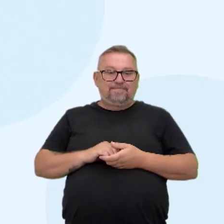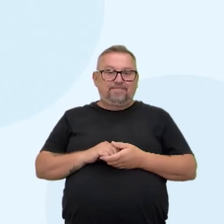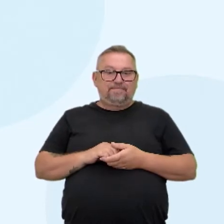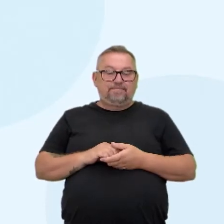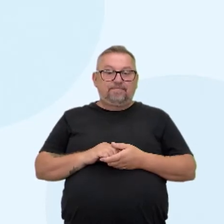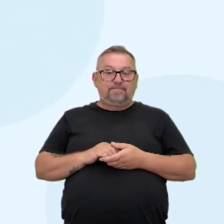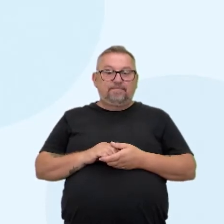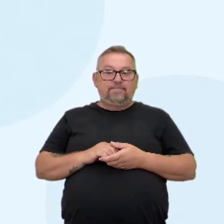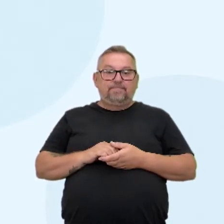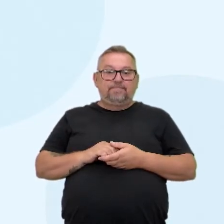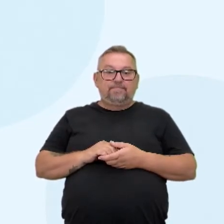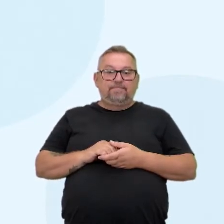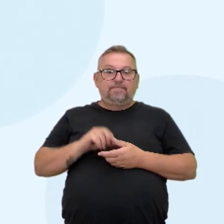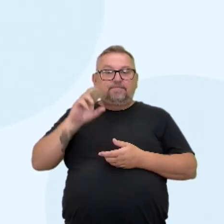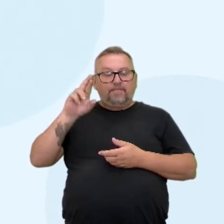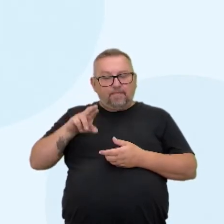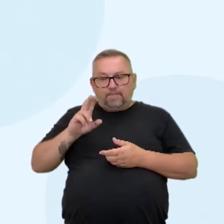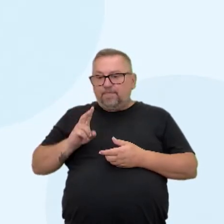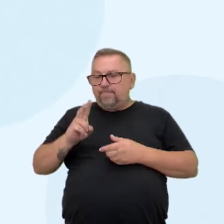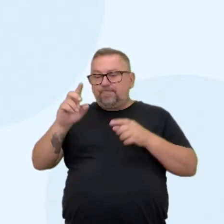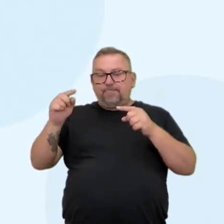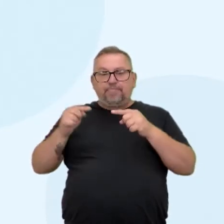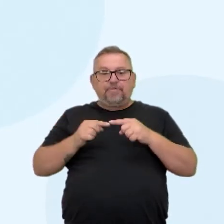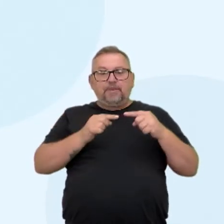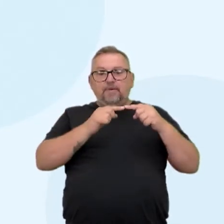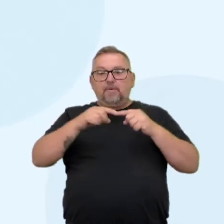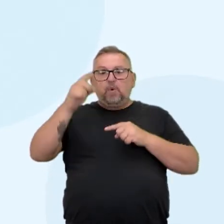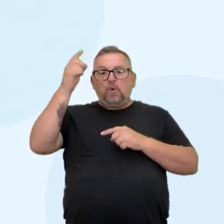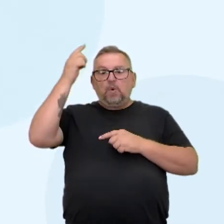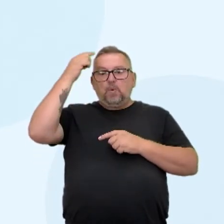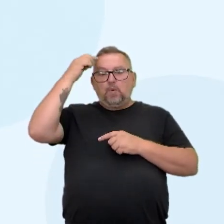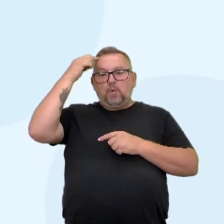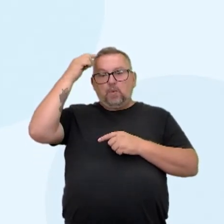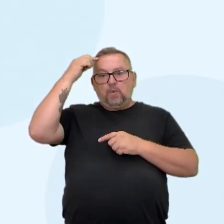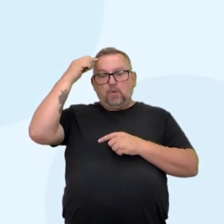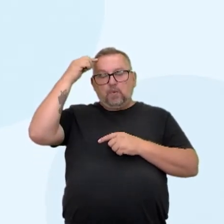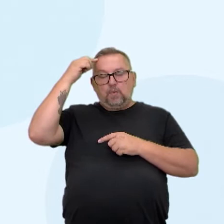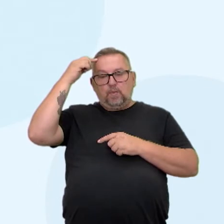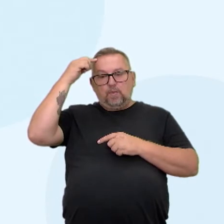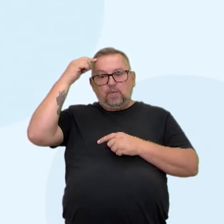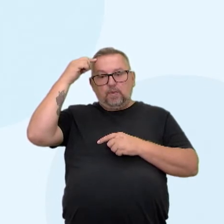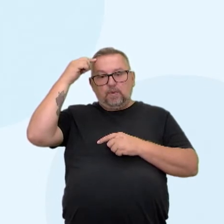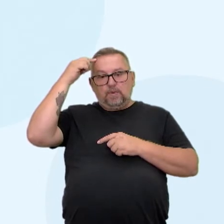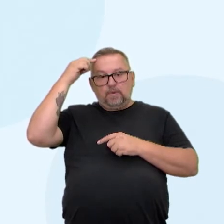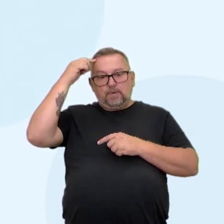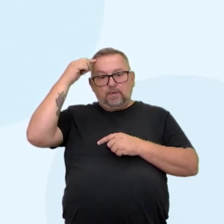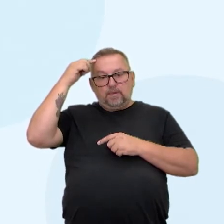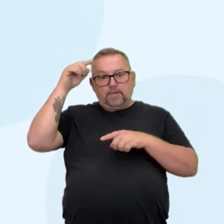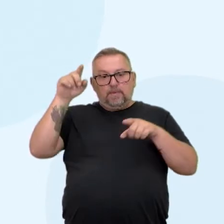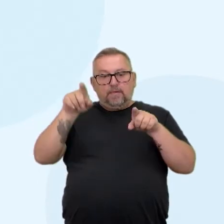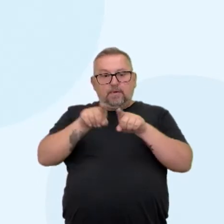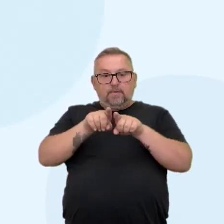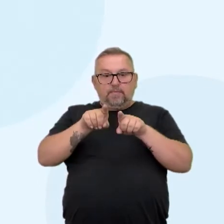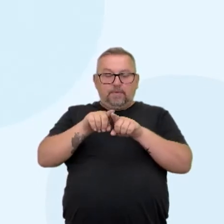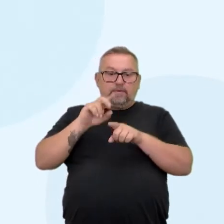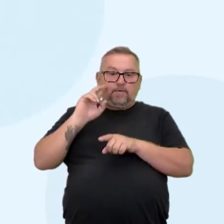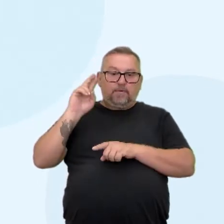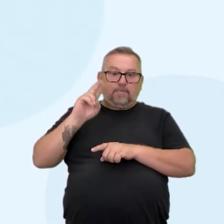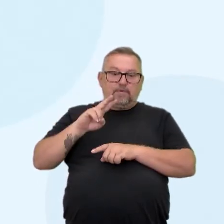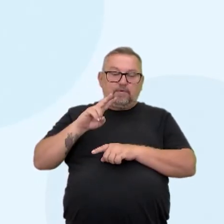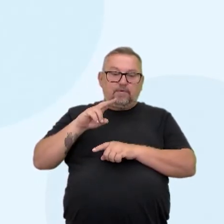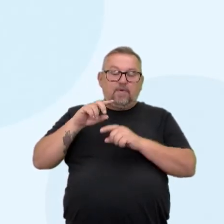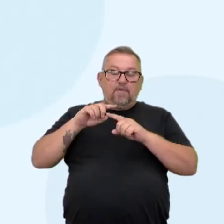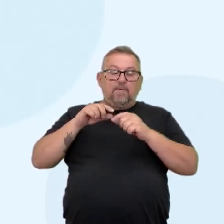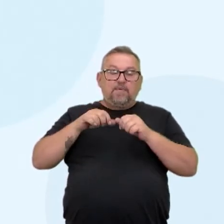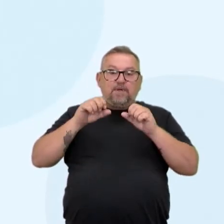razão é tá sempre muito ligada ao pensamento humano né E então só para só para